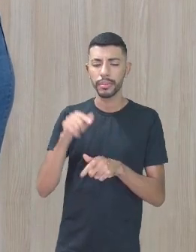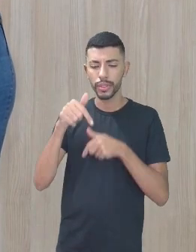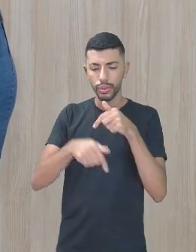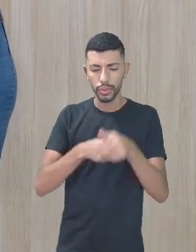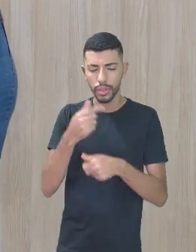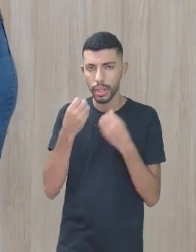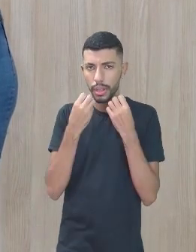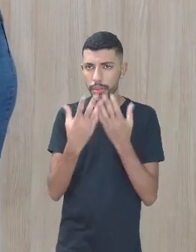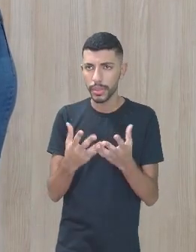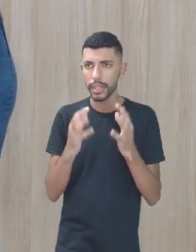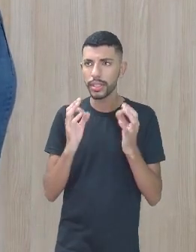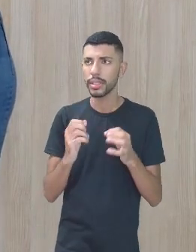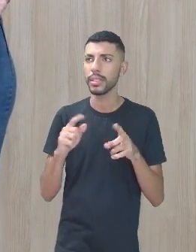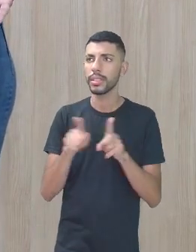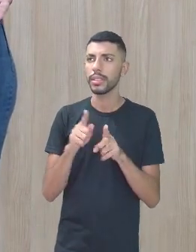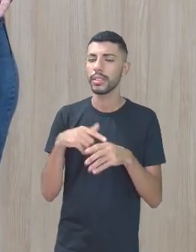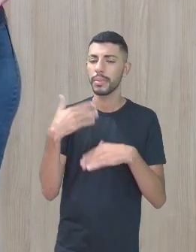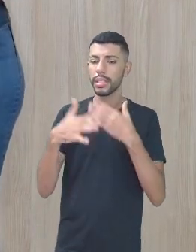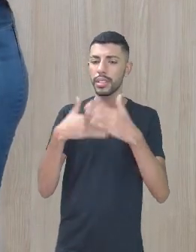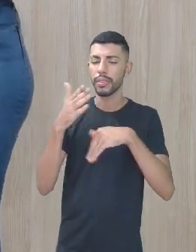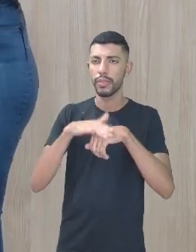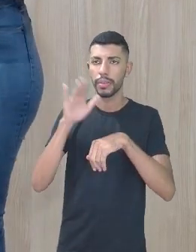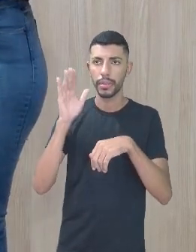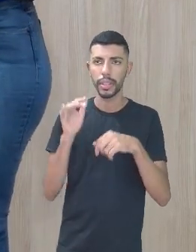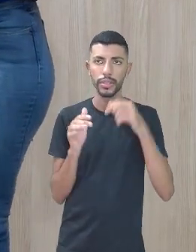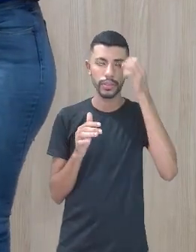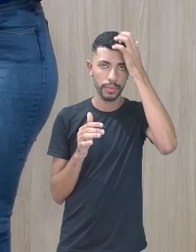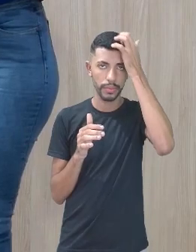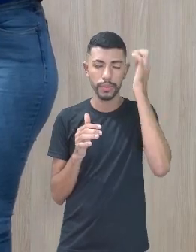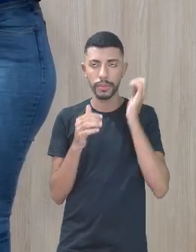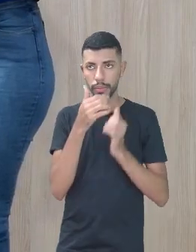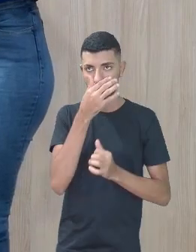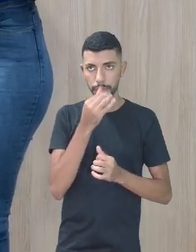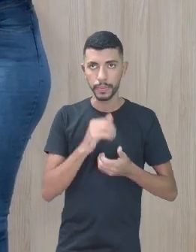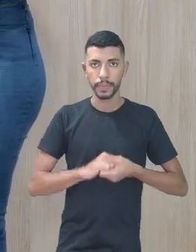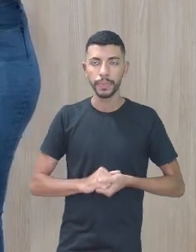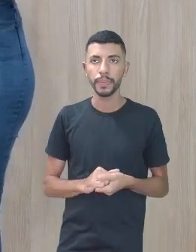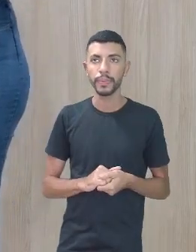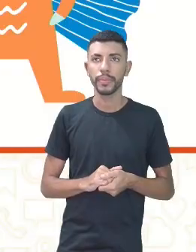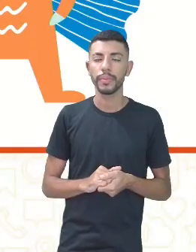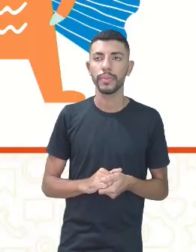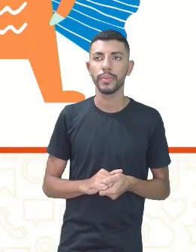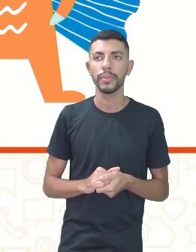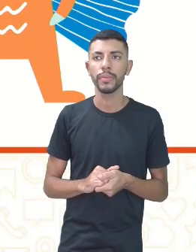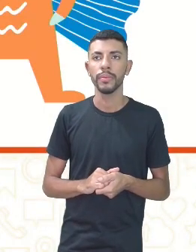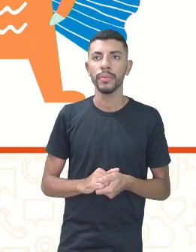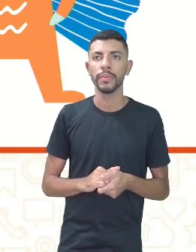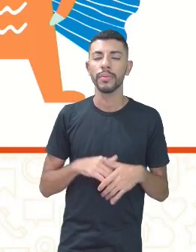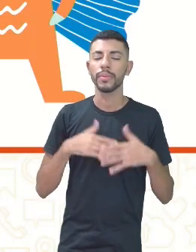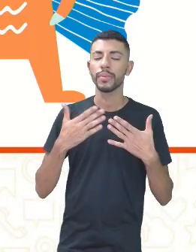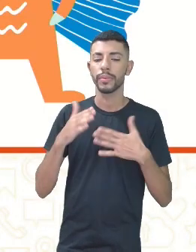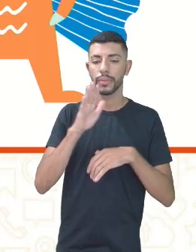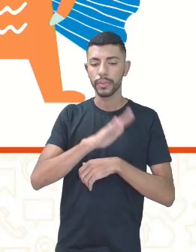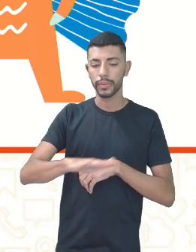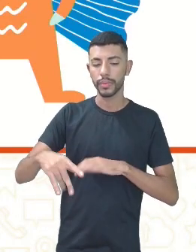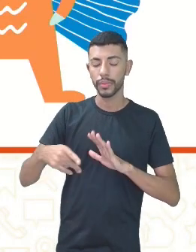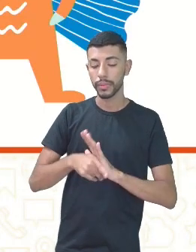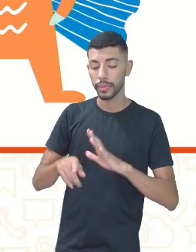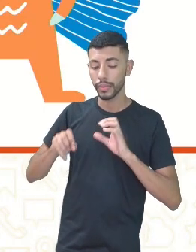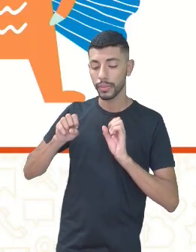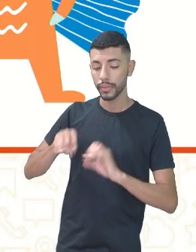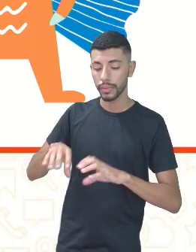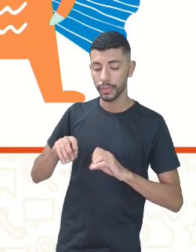de funcionar bem e de se desenvolver cada vez mais. As crianças, numa educação afetiva,